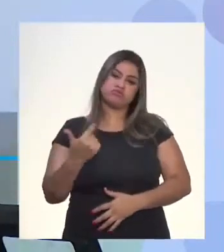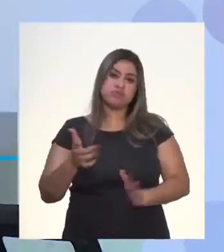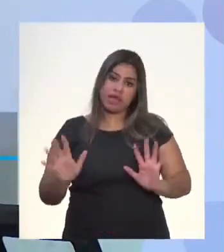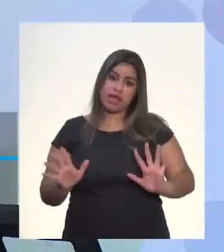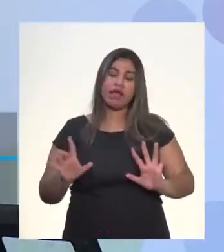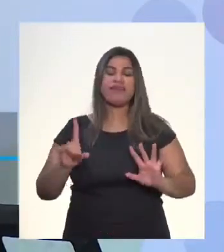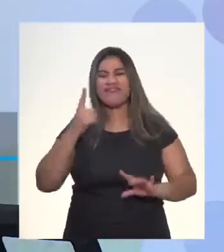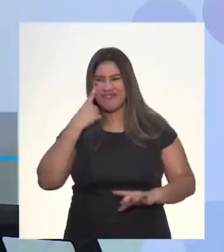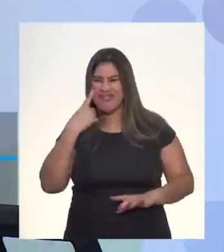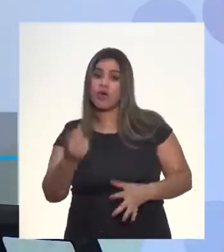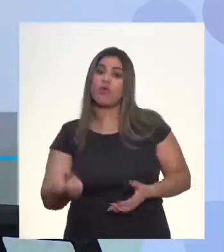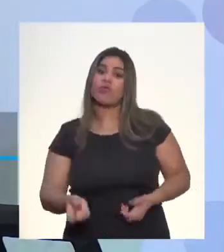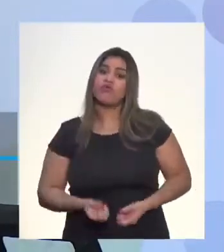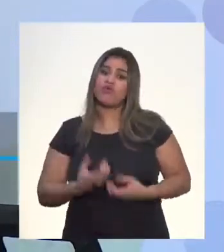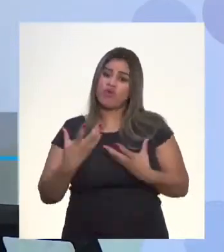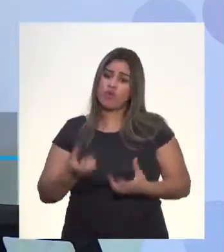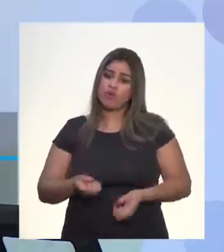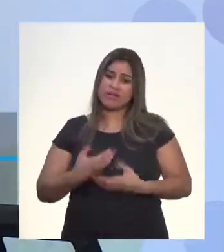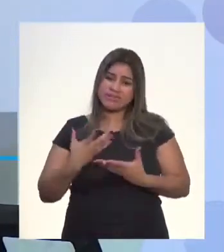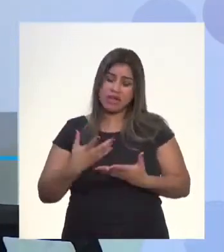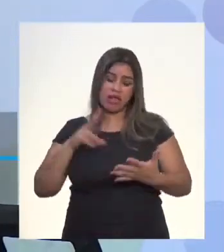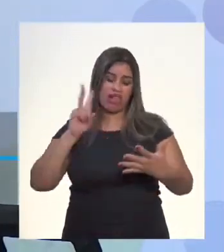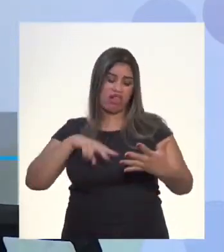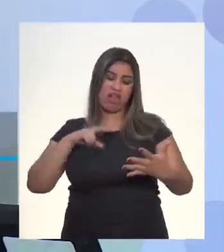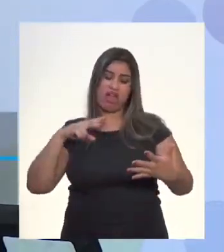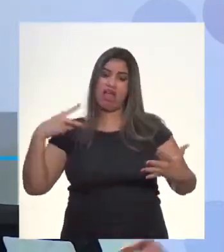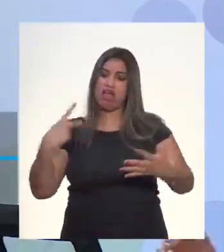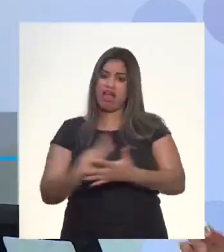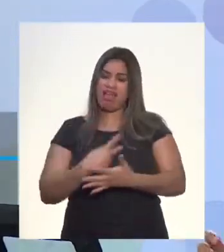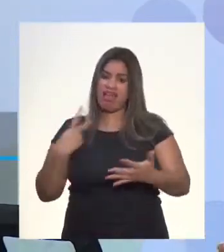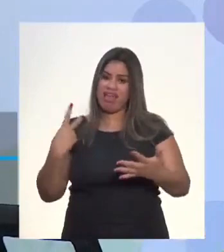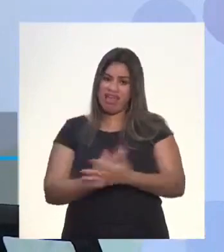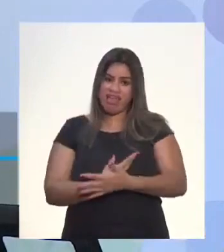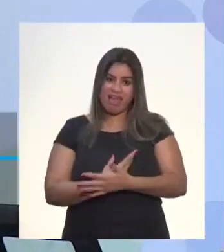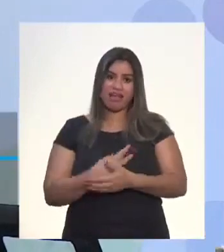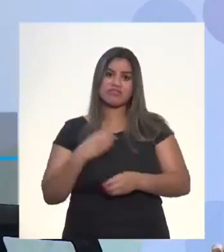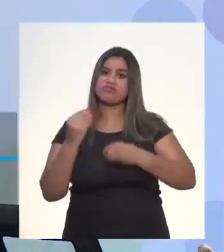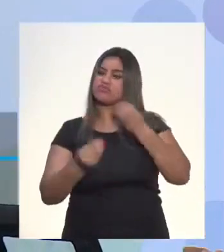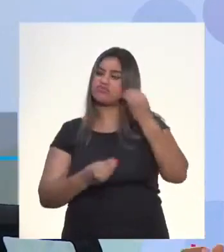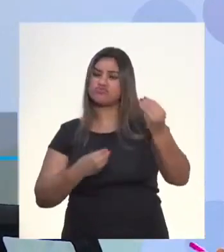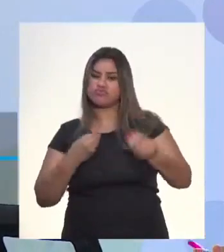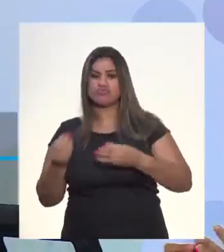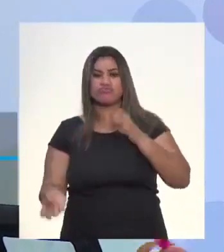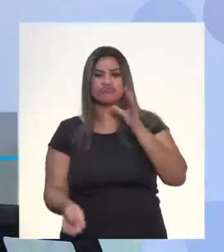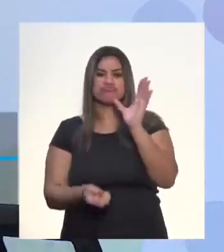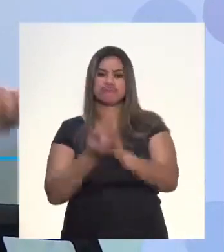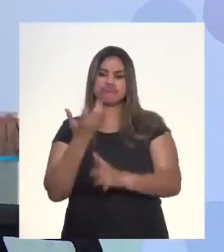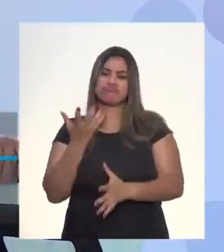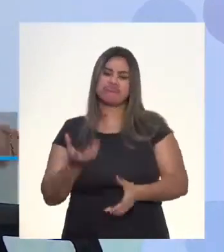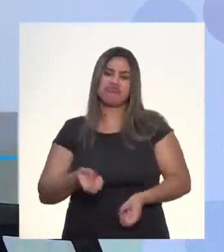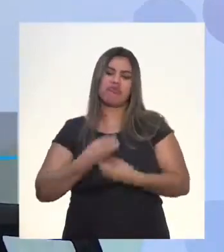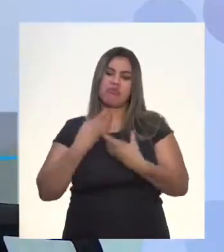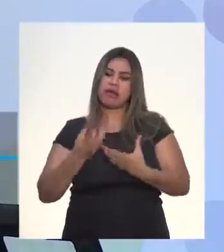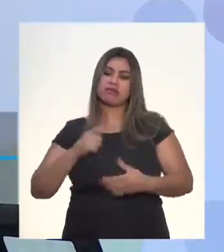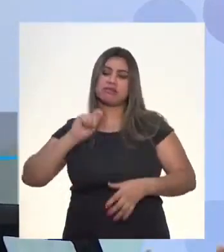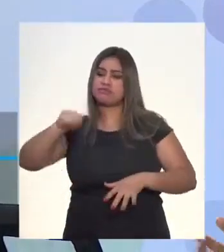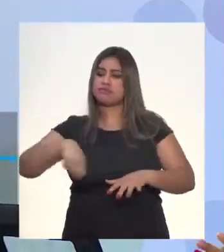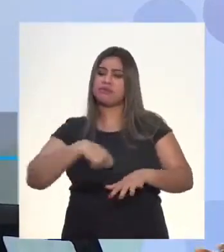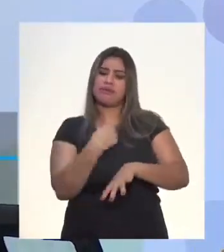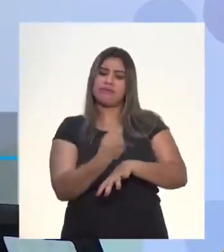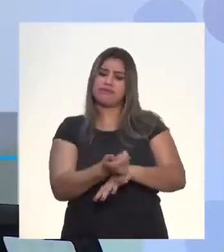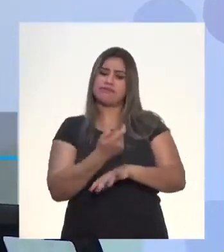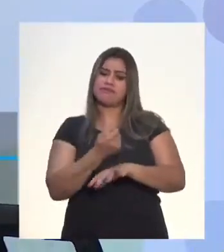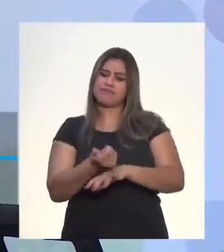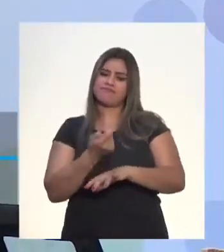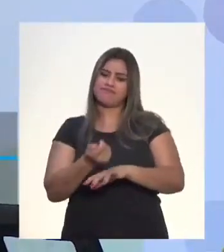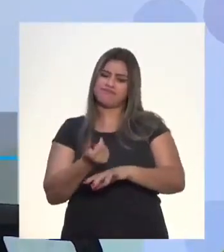uma informação e, por uma leitura errada dos dados, a gente cria ali uma informação que muitas vezes pode ser uma informação falsa. Exatamente, uma